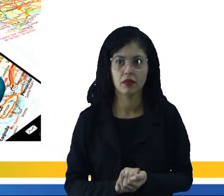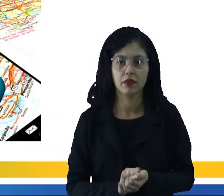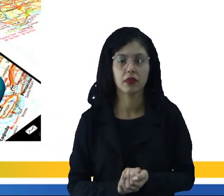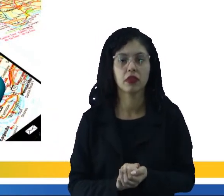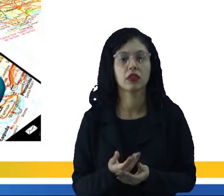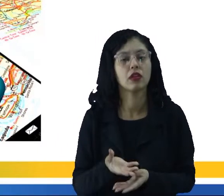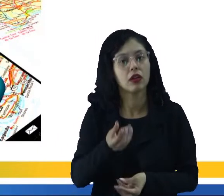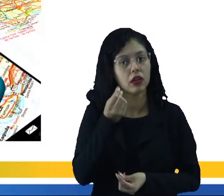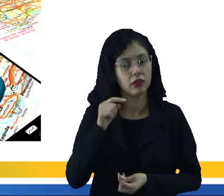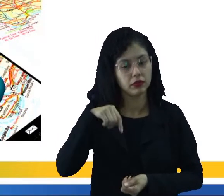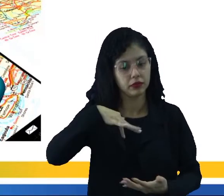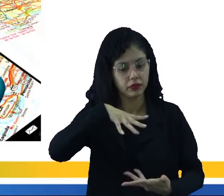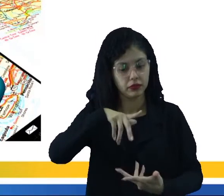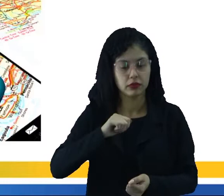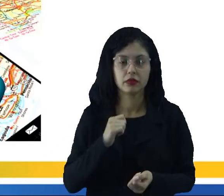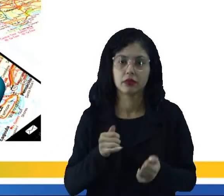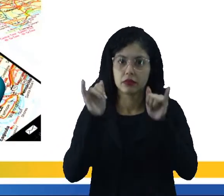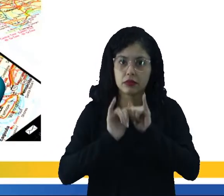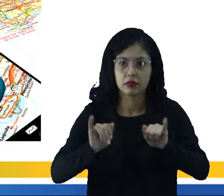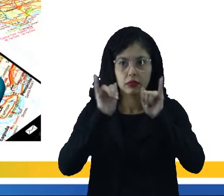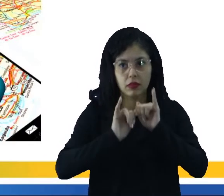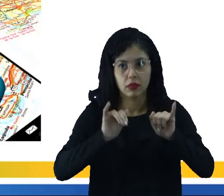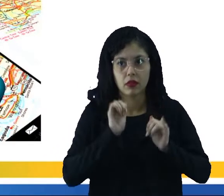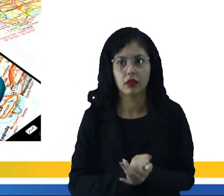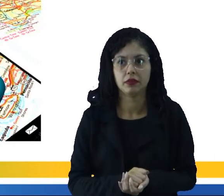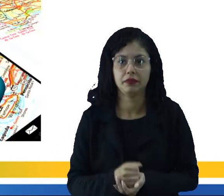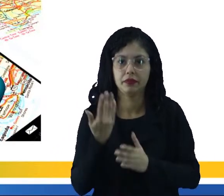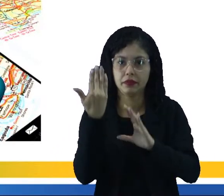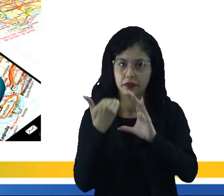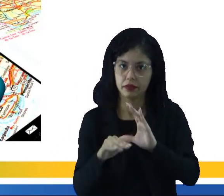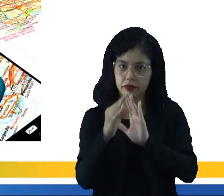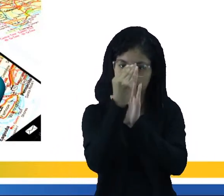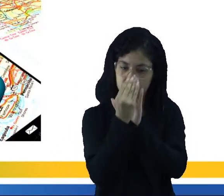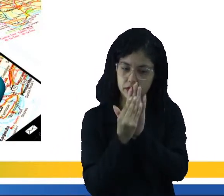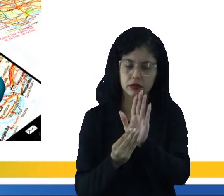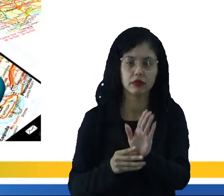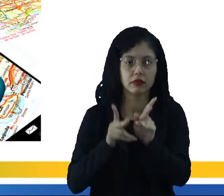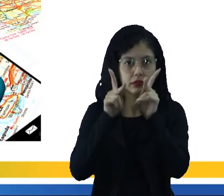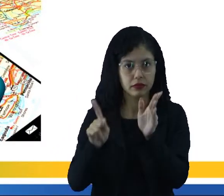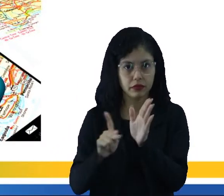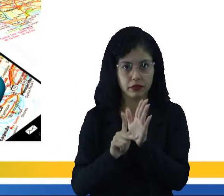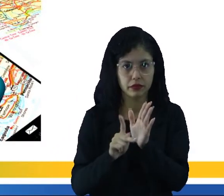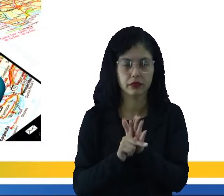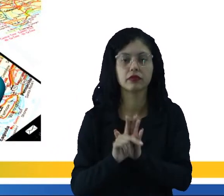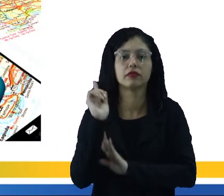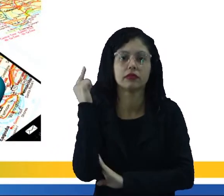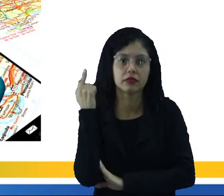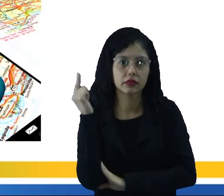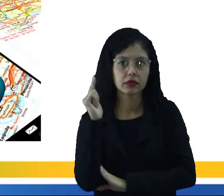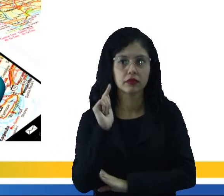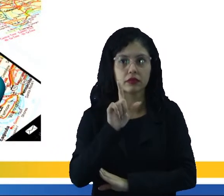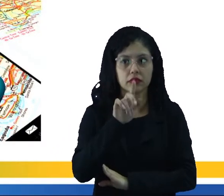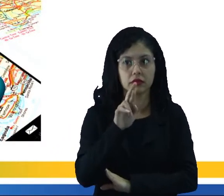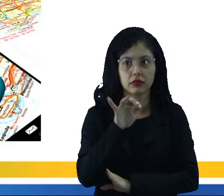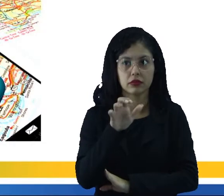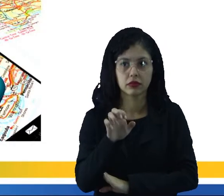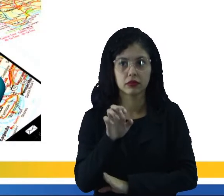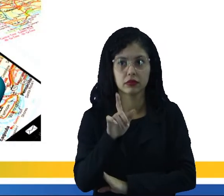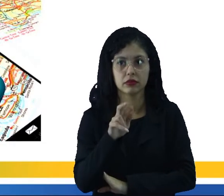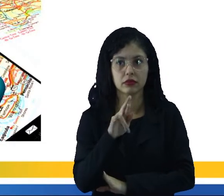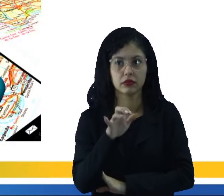aparelho receptor na Terra, para obter essas informações, enviar dados de posição geográfica,